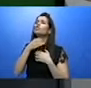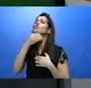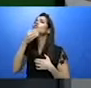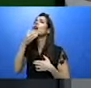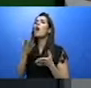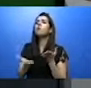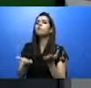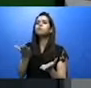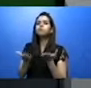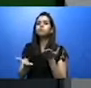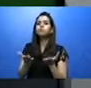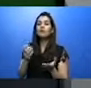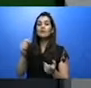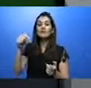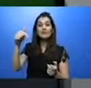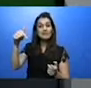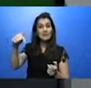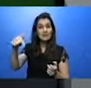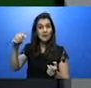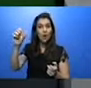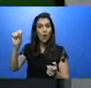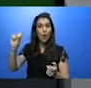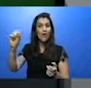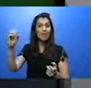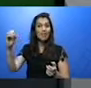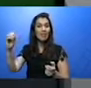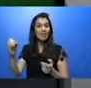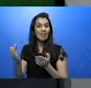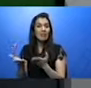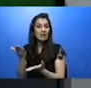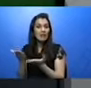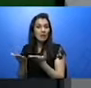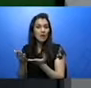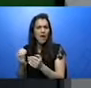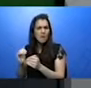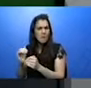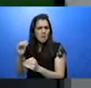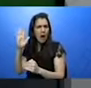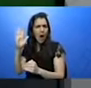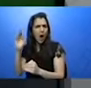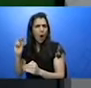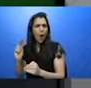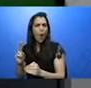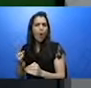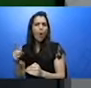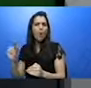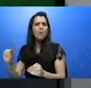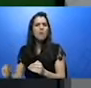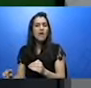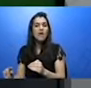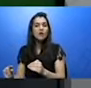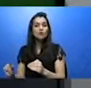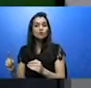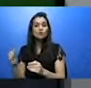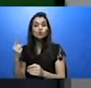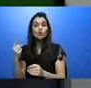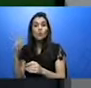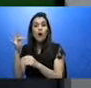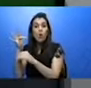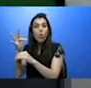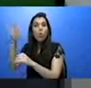pesa 780 quilos pesa mais ou menos de 1 tonelada. Por quê?